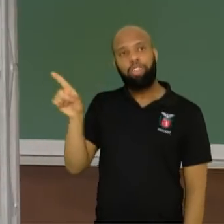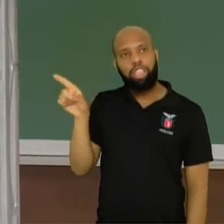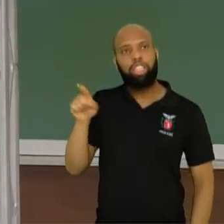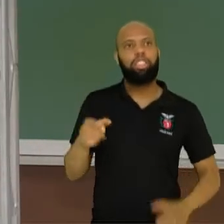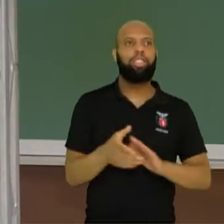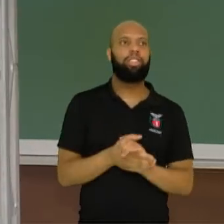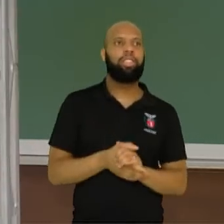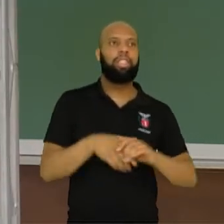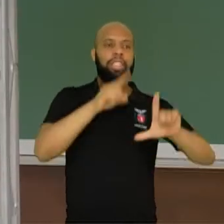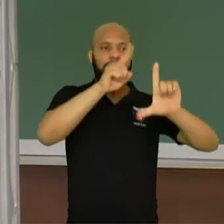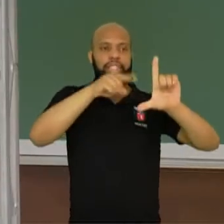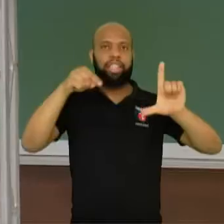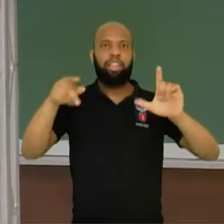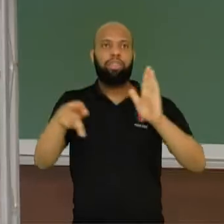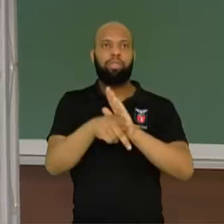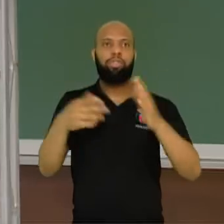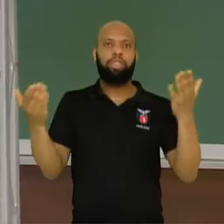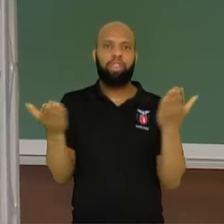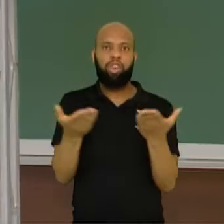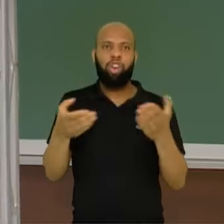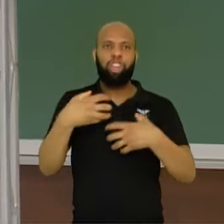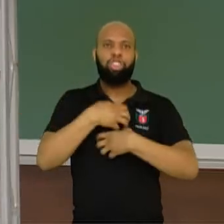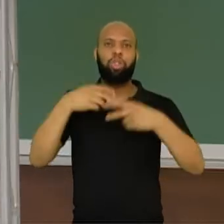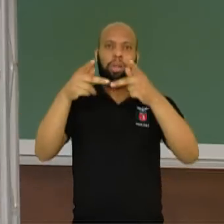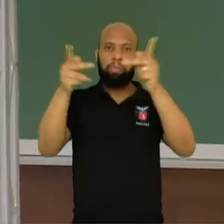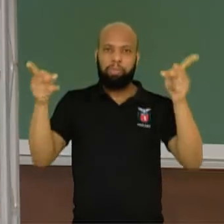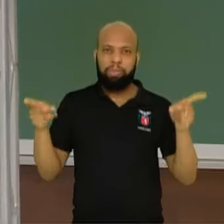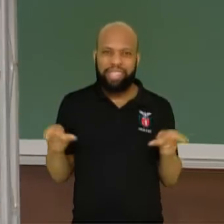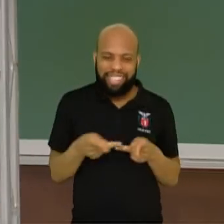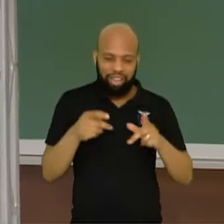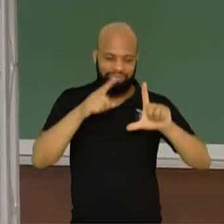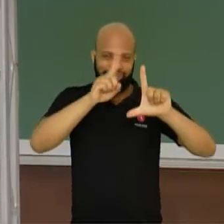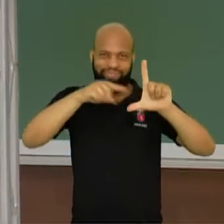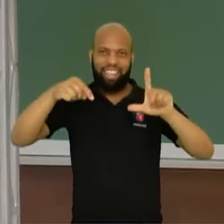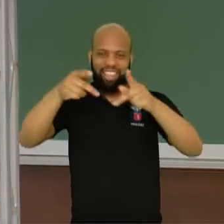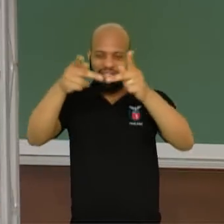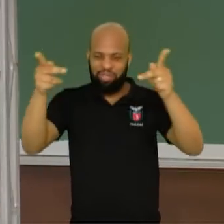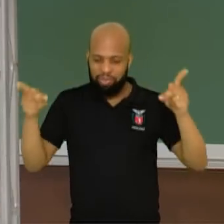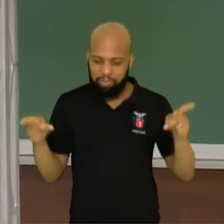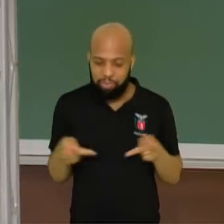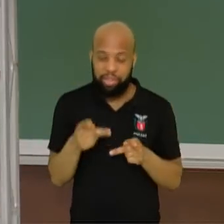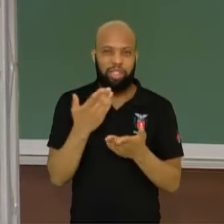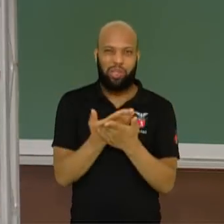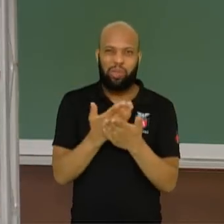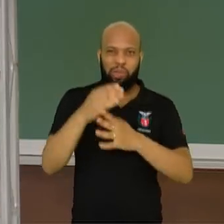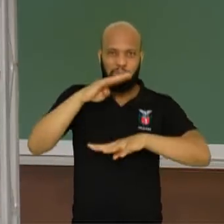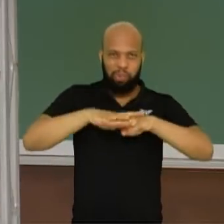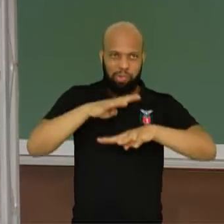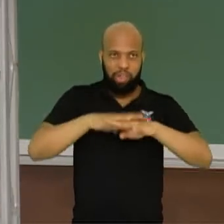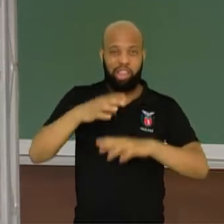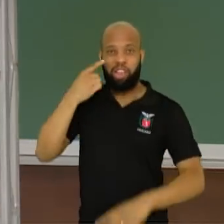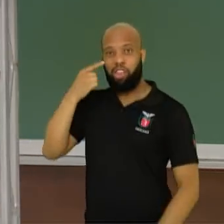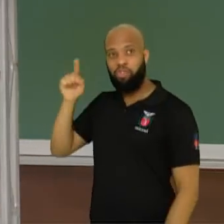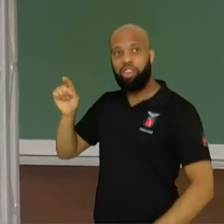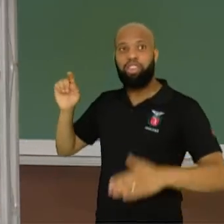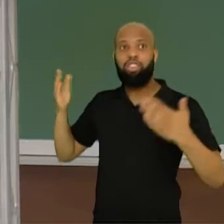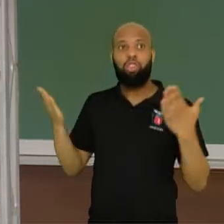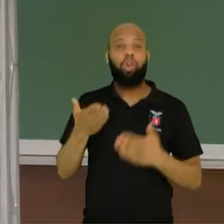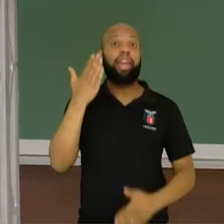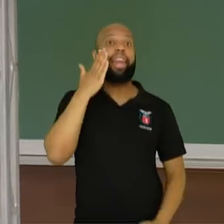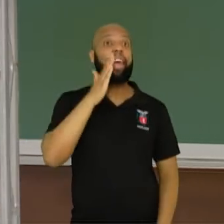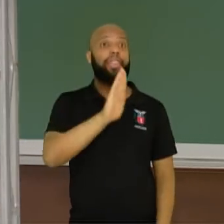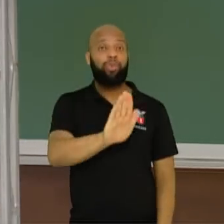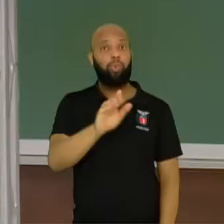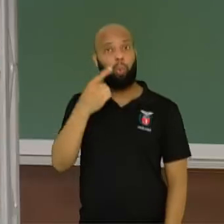Nos oceanos e nos mares, e ela não é própria para consumo, ou seja, a gente não pode beber, a gente não